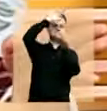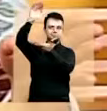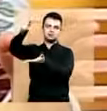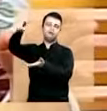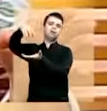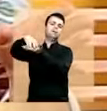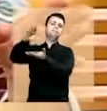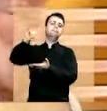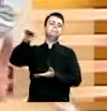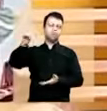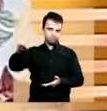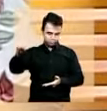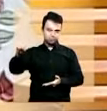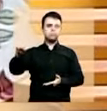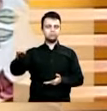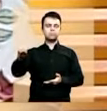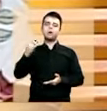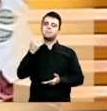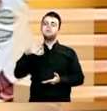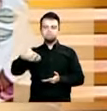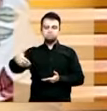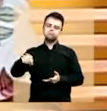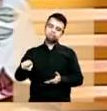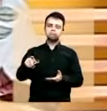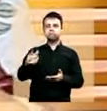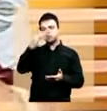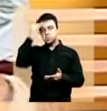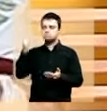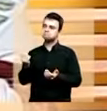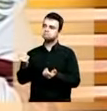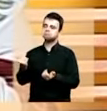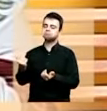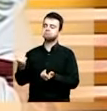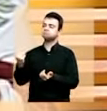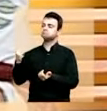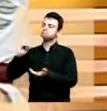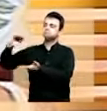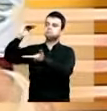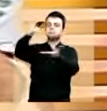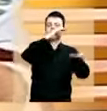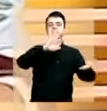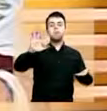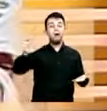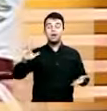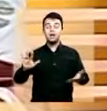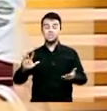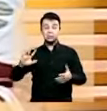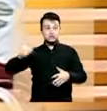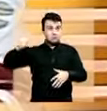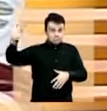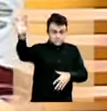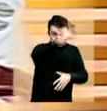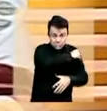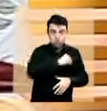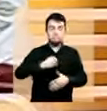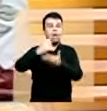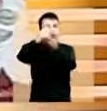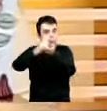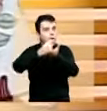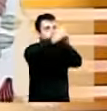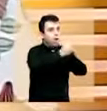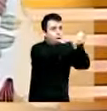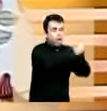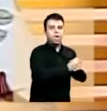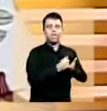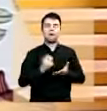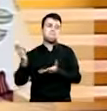para a caixa já de doação, entendeu? Só que a gente não tem como buscar todos várias vezes